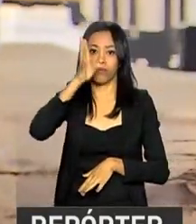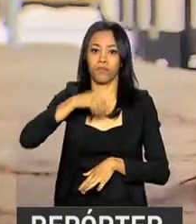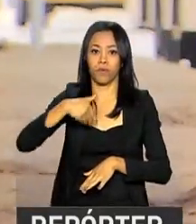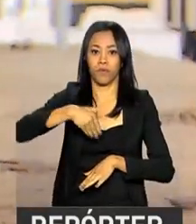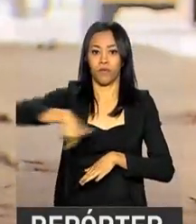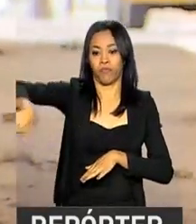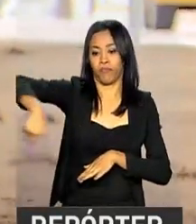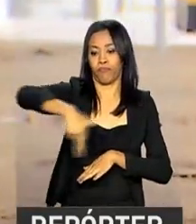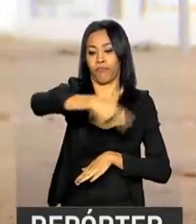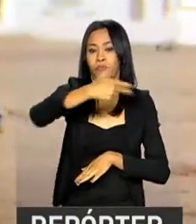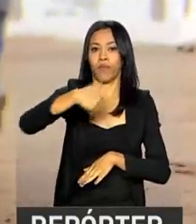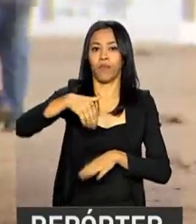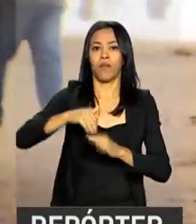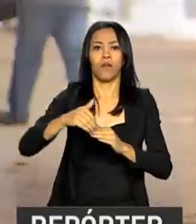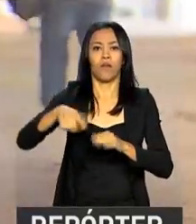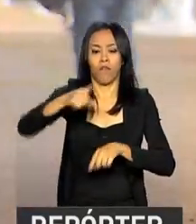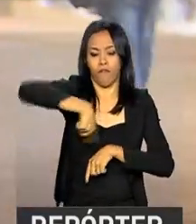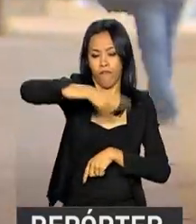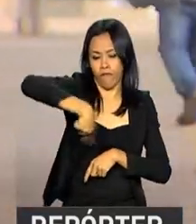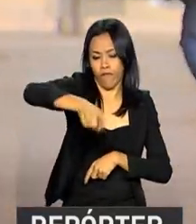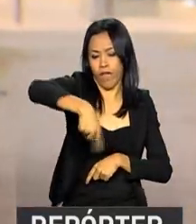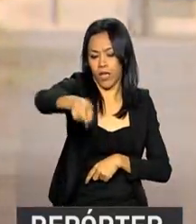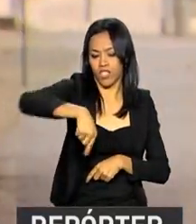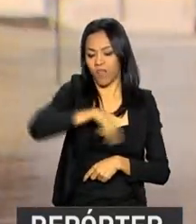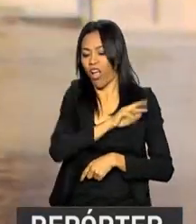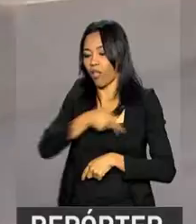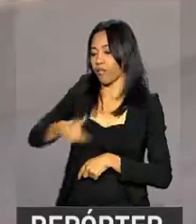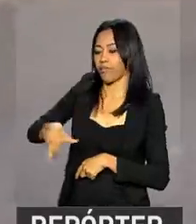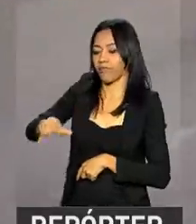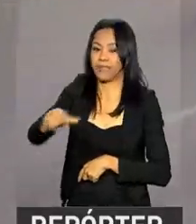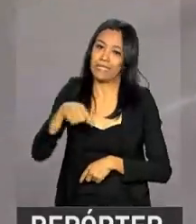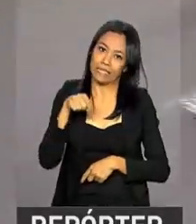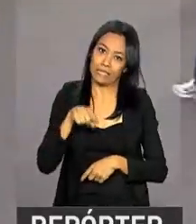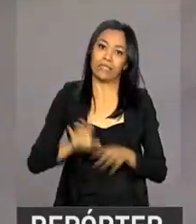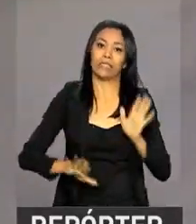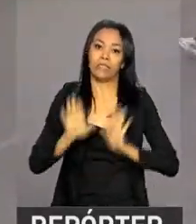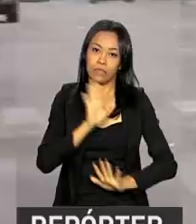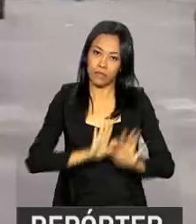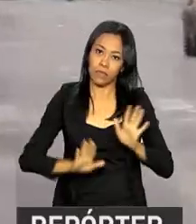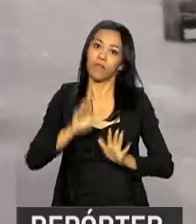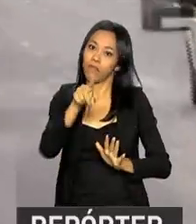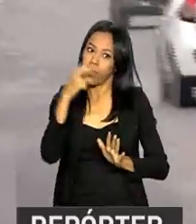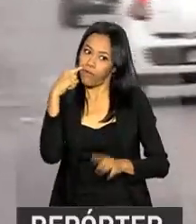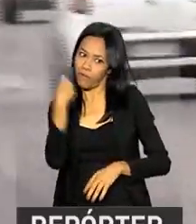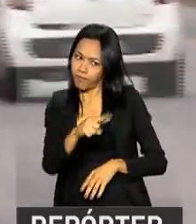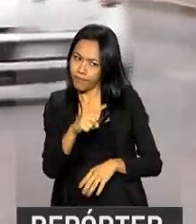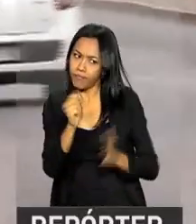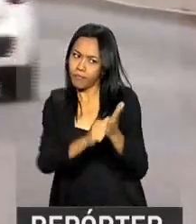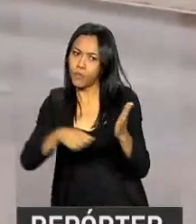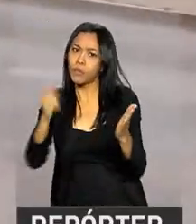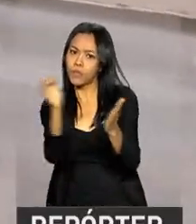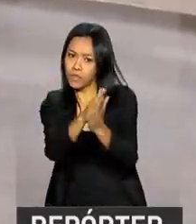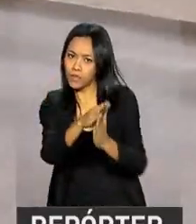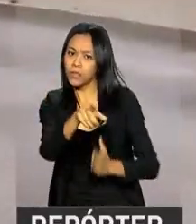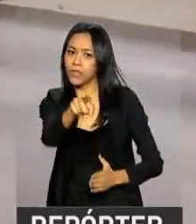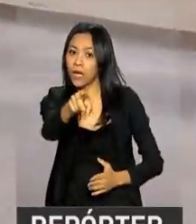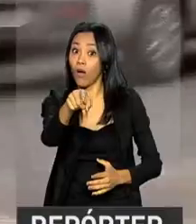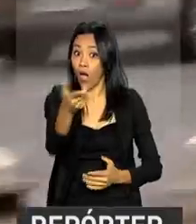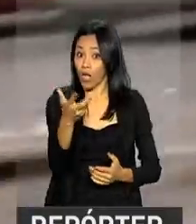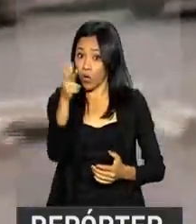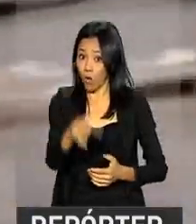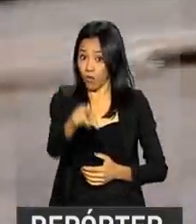adequados como faixas passarelas e galerias vale lembrar que pode ser multado pedestre que cruzar pistas em